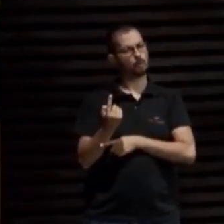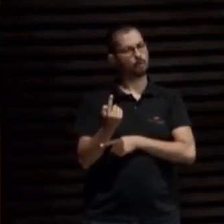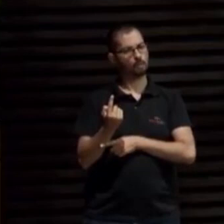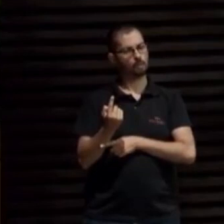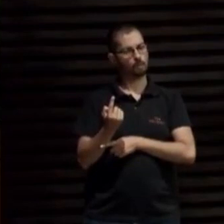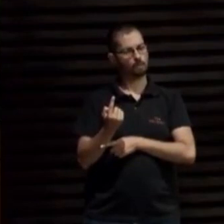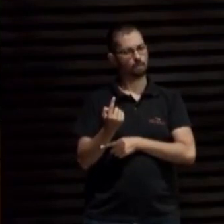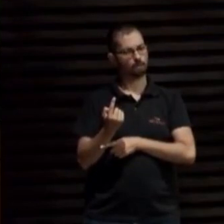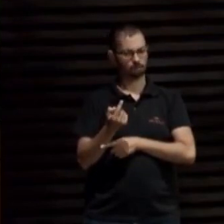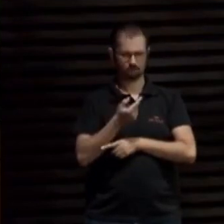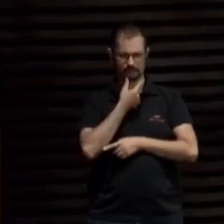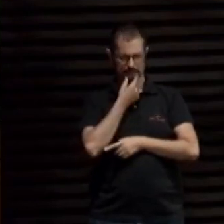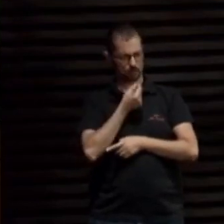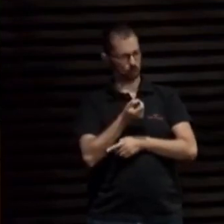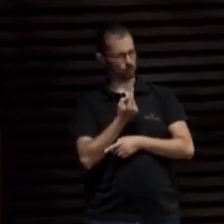Olha,